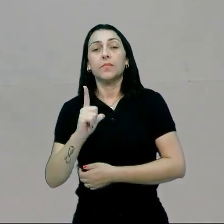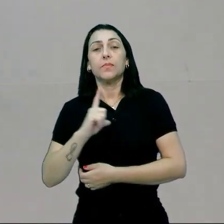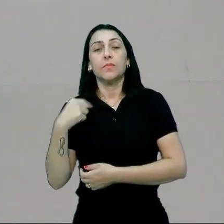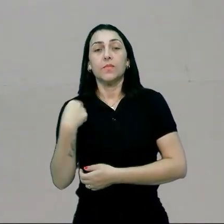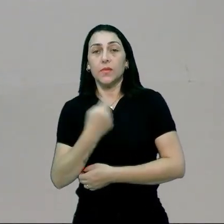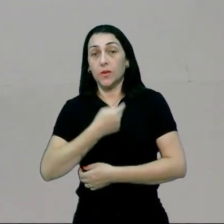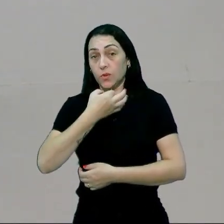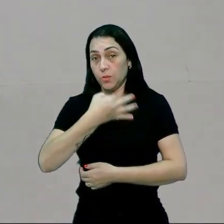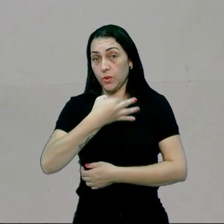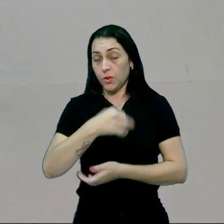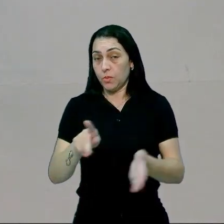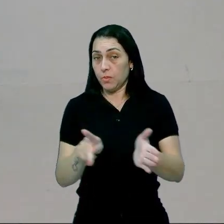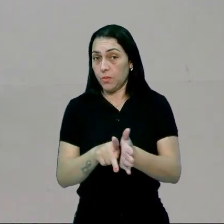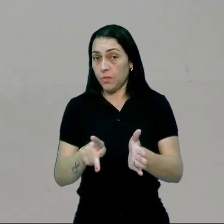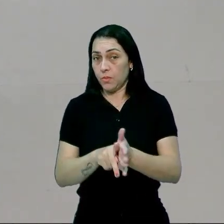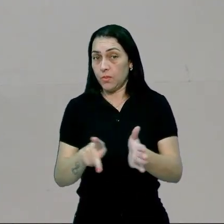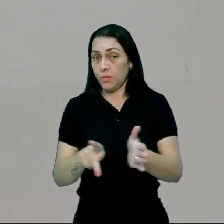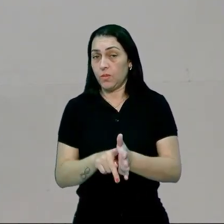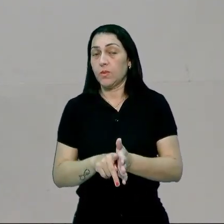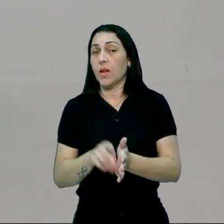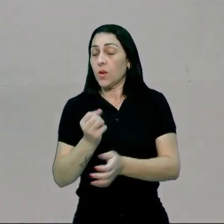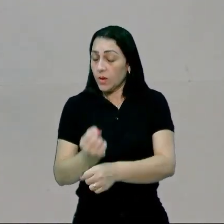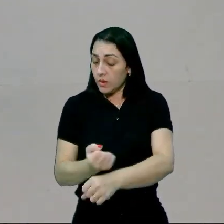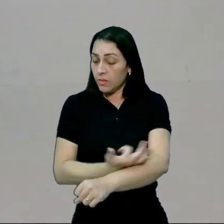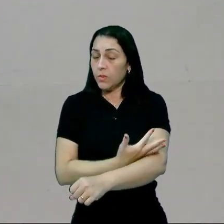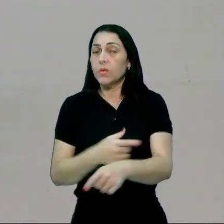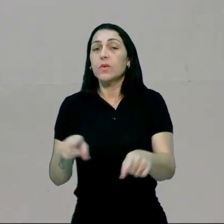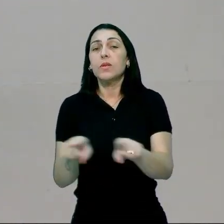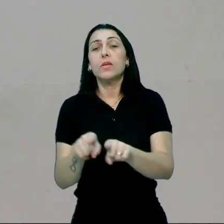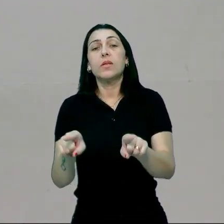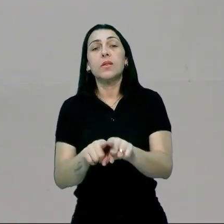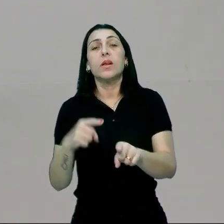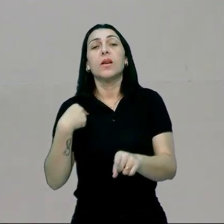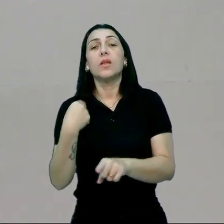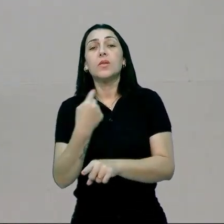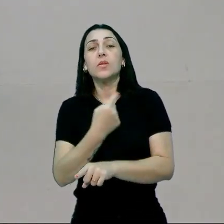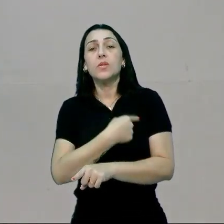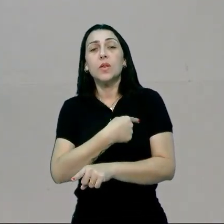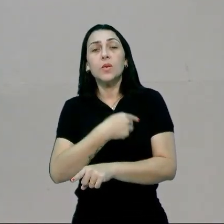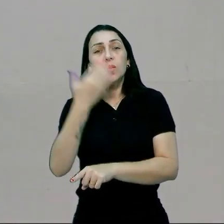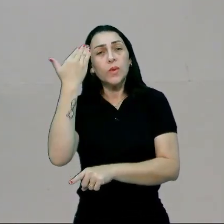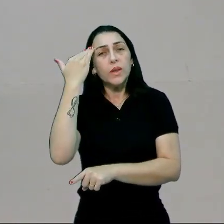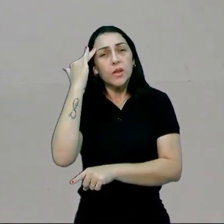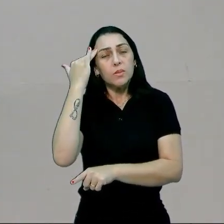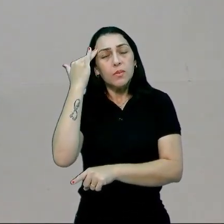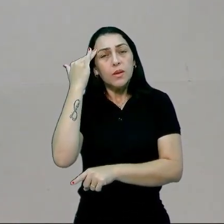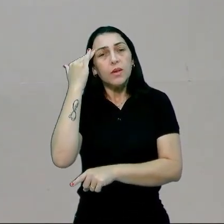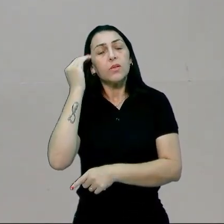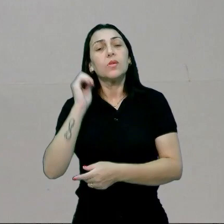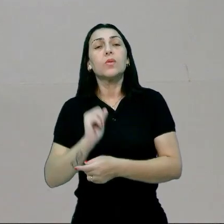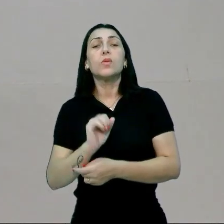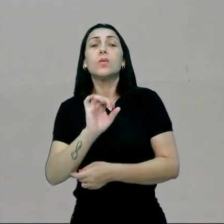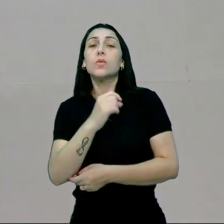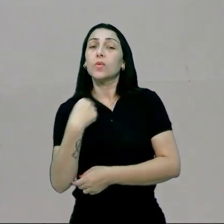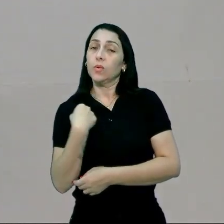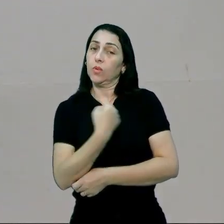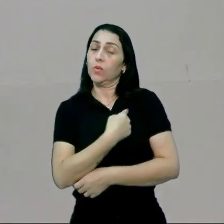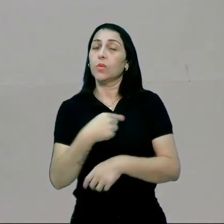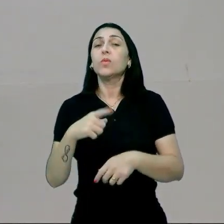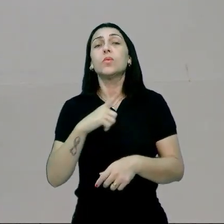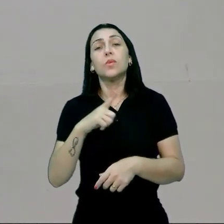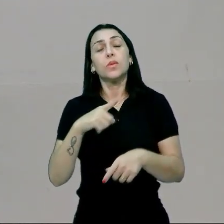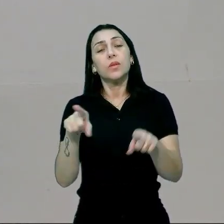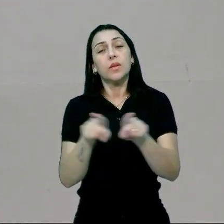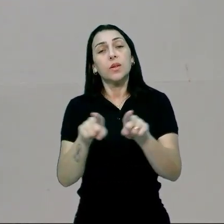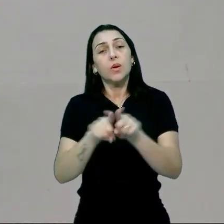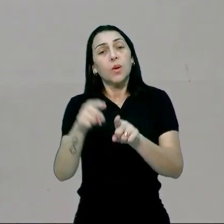nossas opiniões, as nossas pré-noções, as nossas concepções, ou seja, todos nós temos